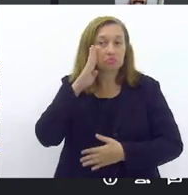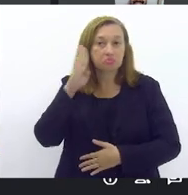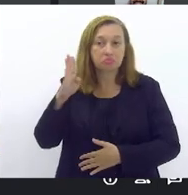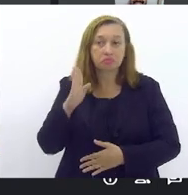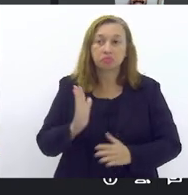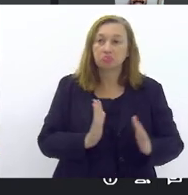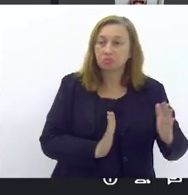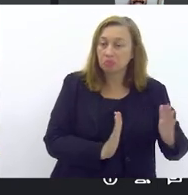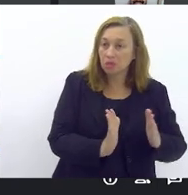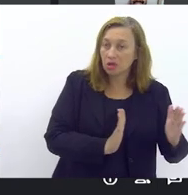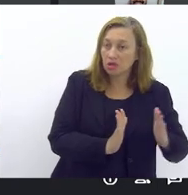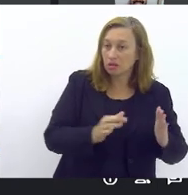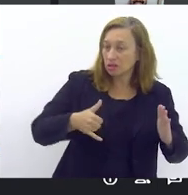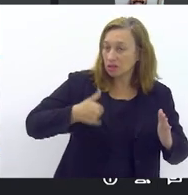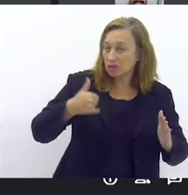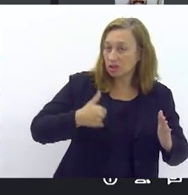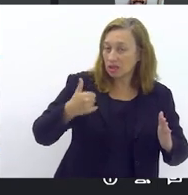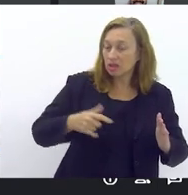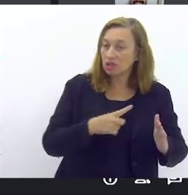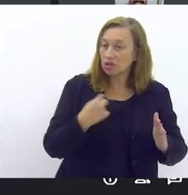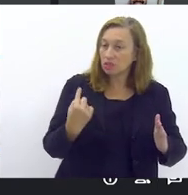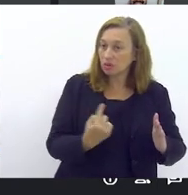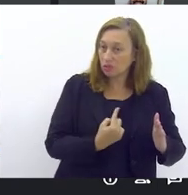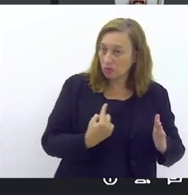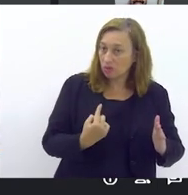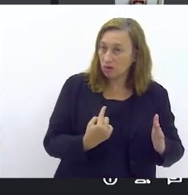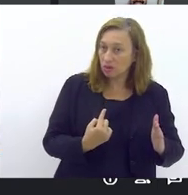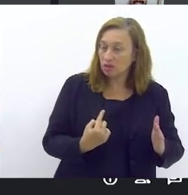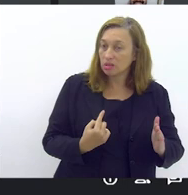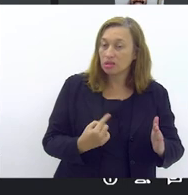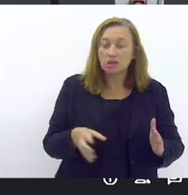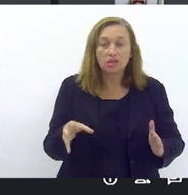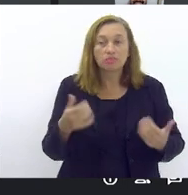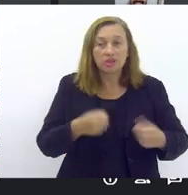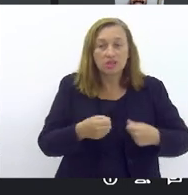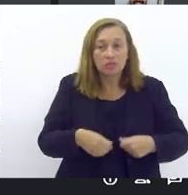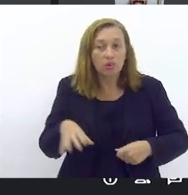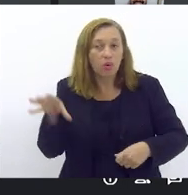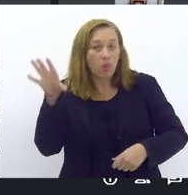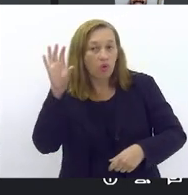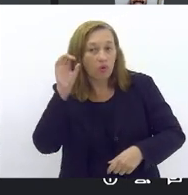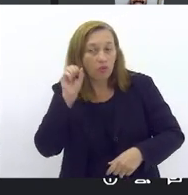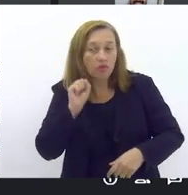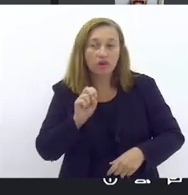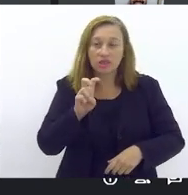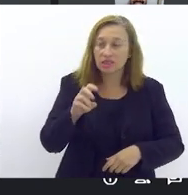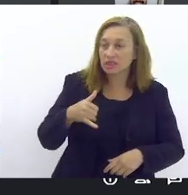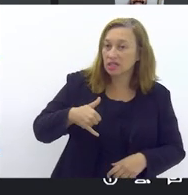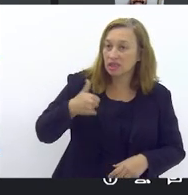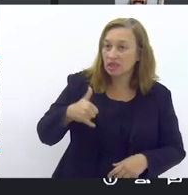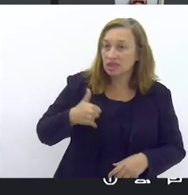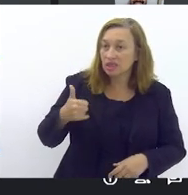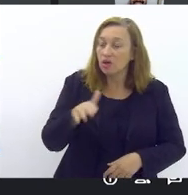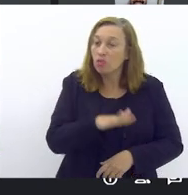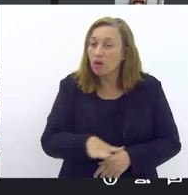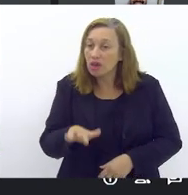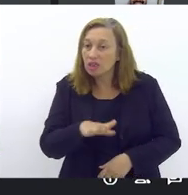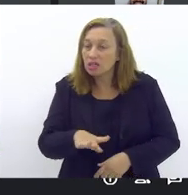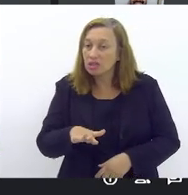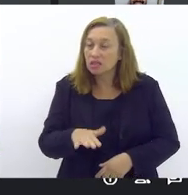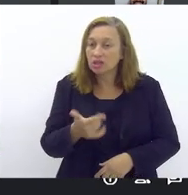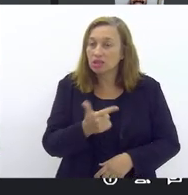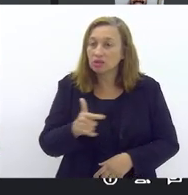etária que nós vamos descobrir se a gente tem uma criança que não escuta, uma criança que não anda, uma criança que não tem